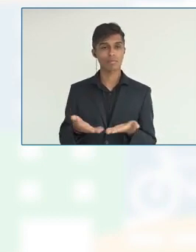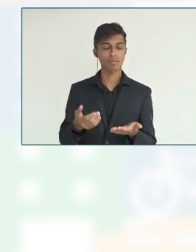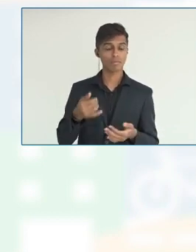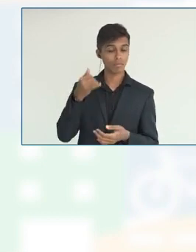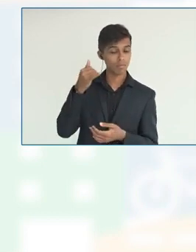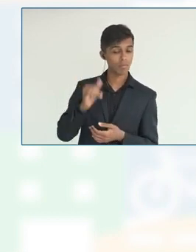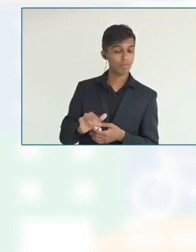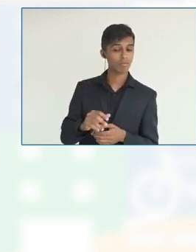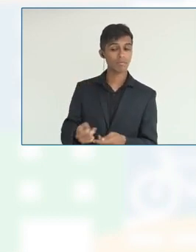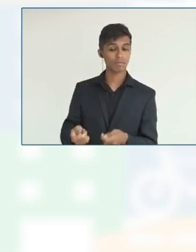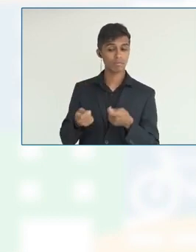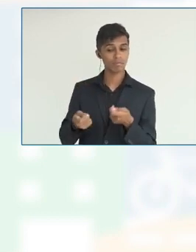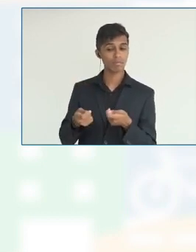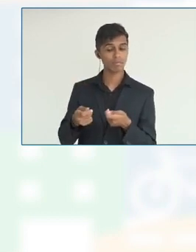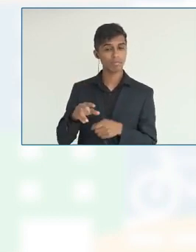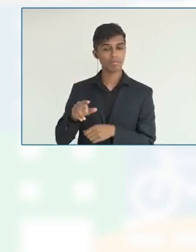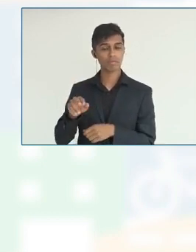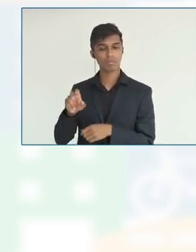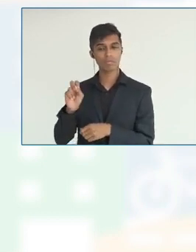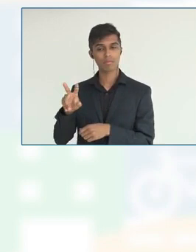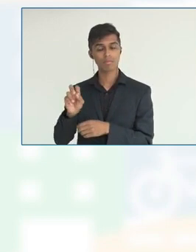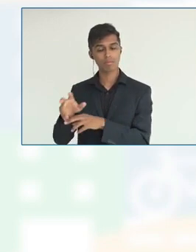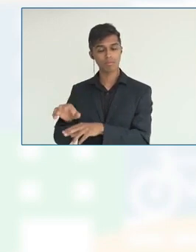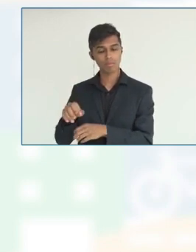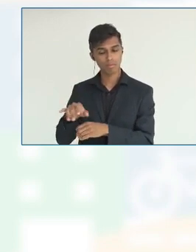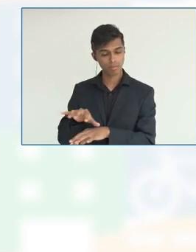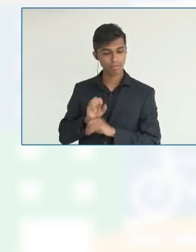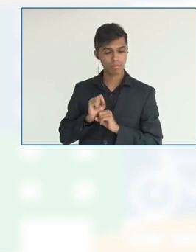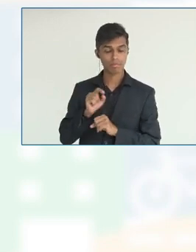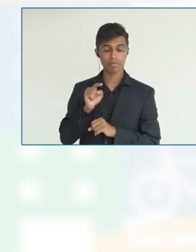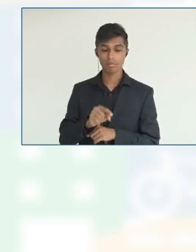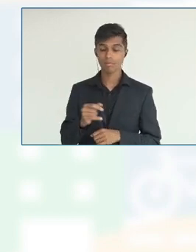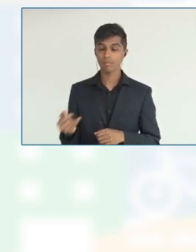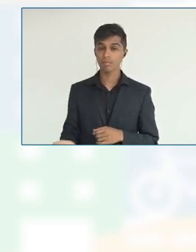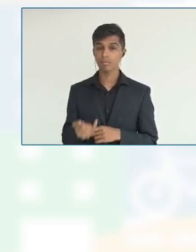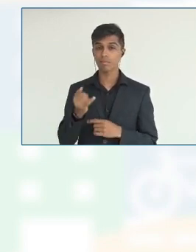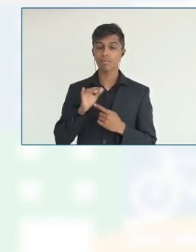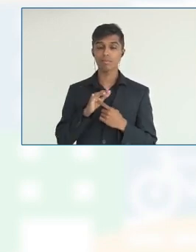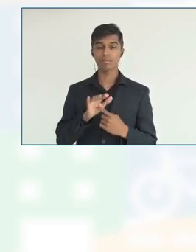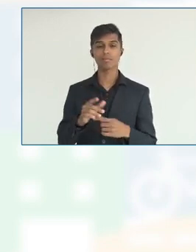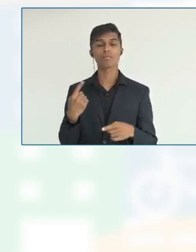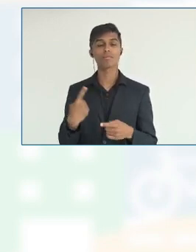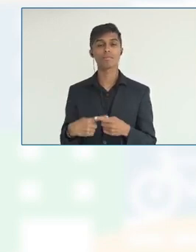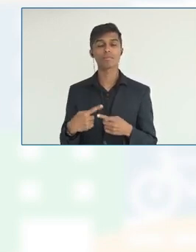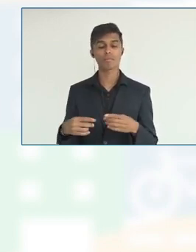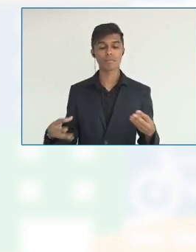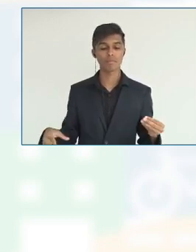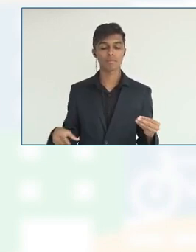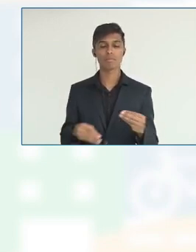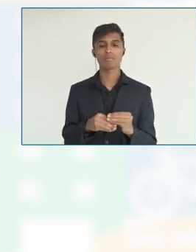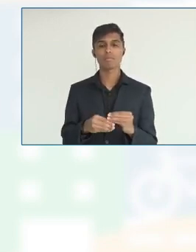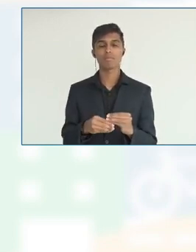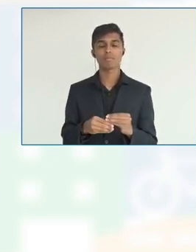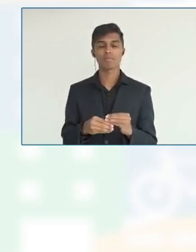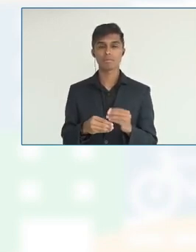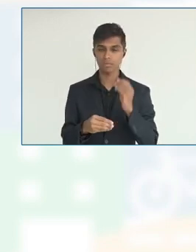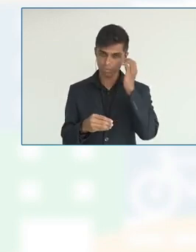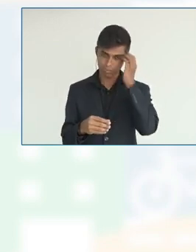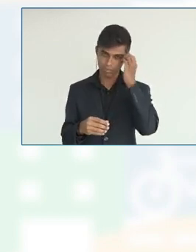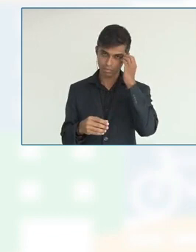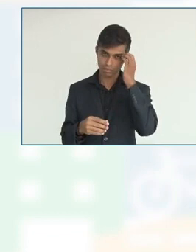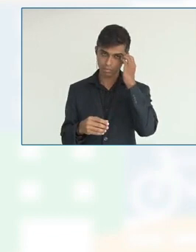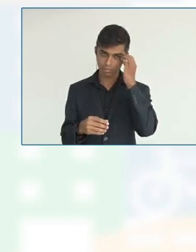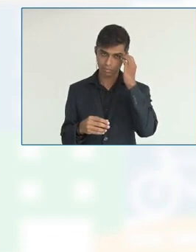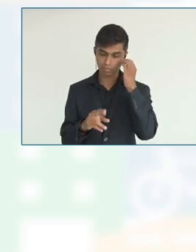e controle de intoxicações. Isso é um ato muito importante, porque inclui, né, nessa questão